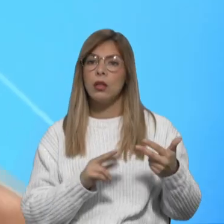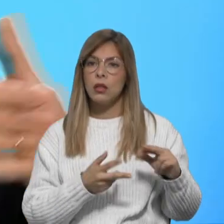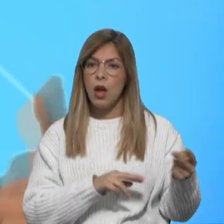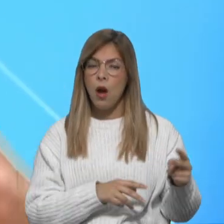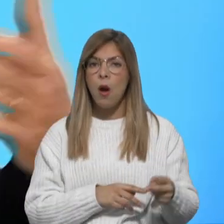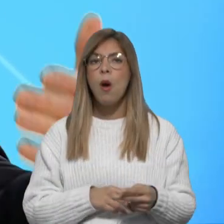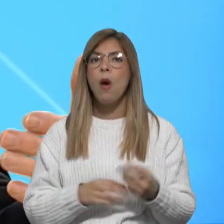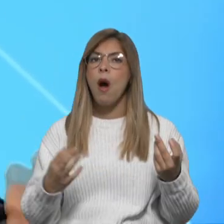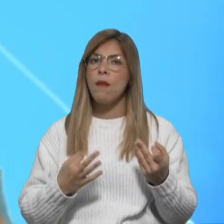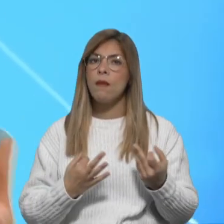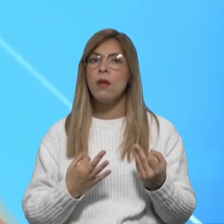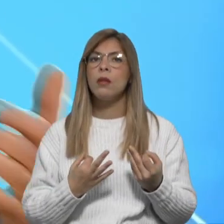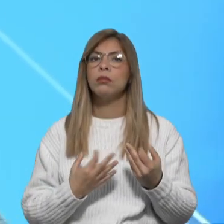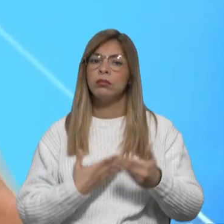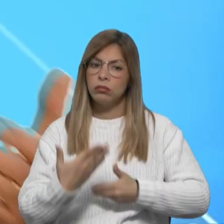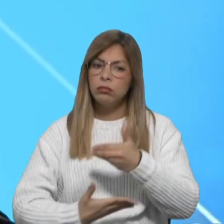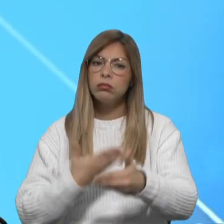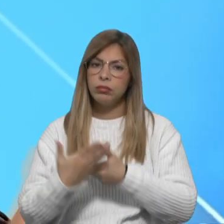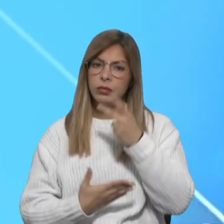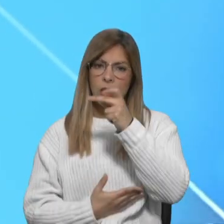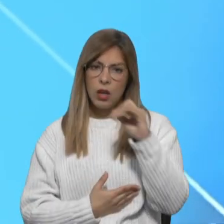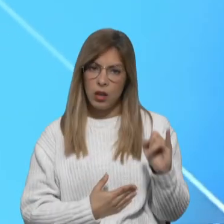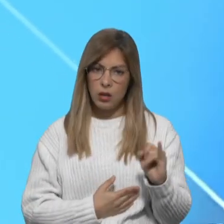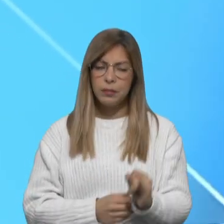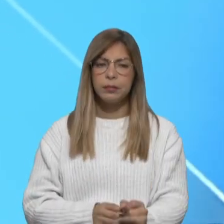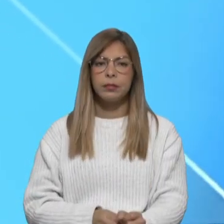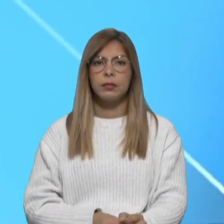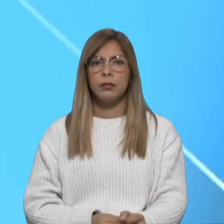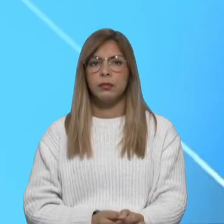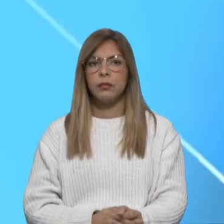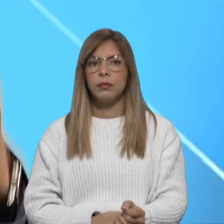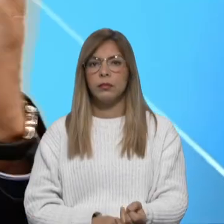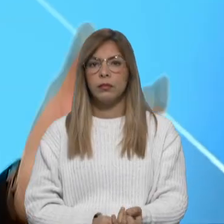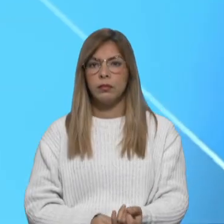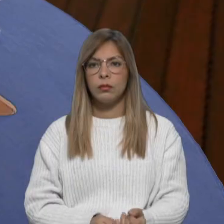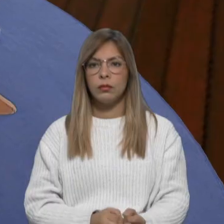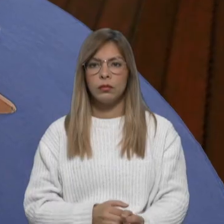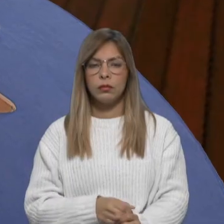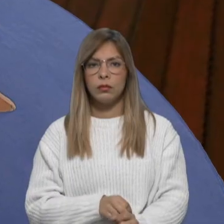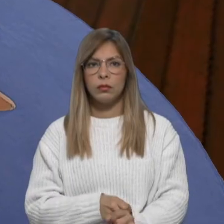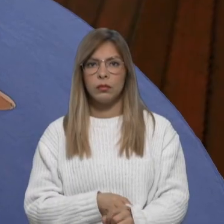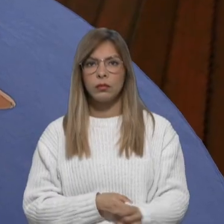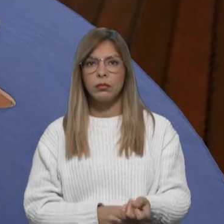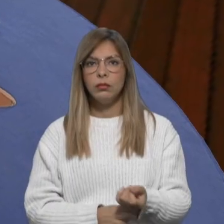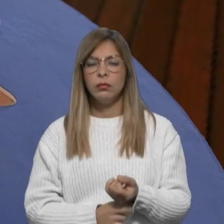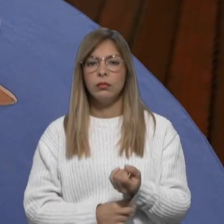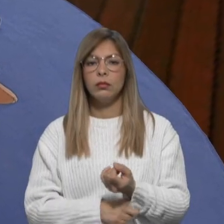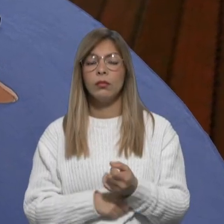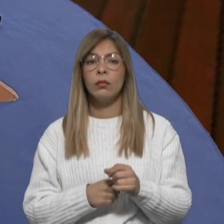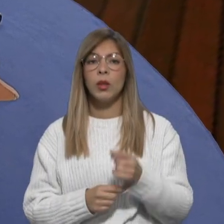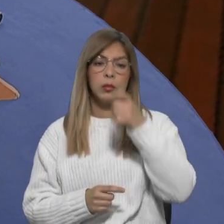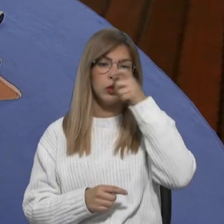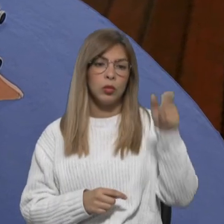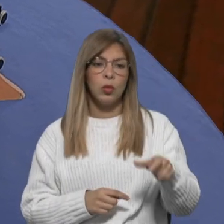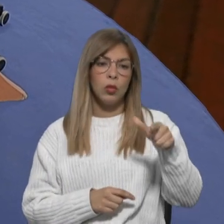da entrada em força da inteligência artificial generativa. E então aí entramos numa coisa que um grande pensador e um